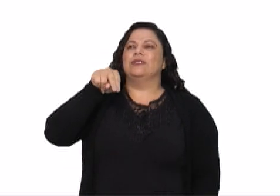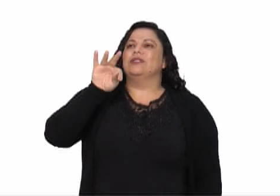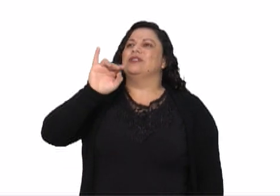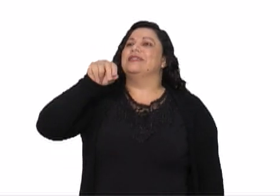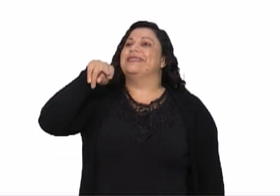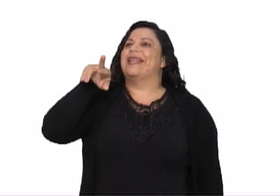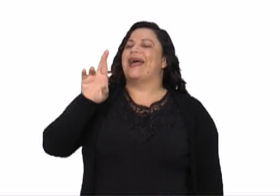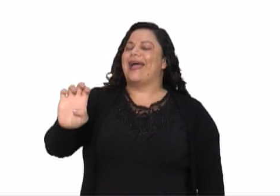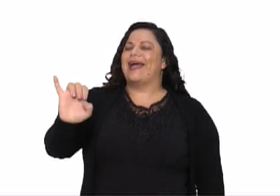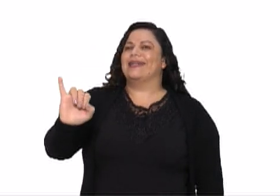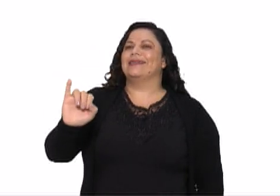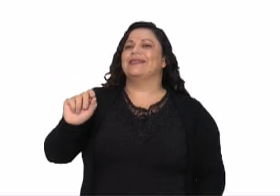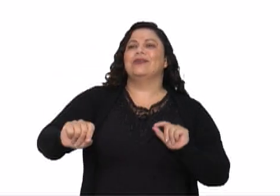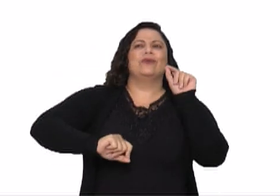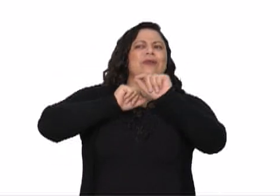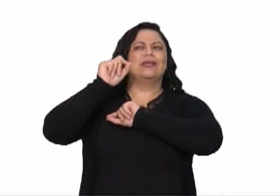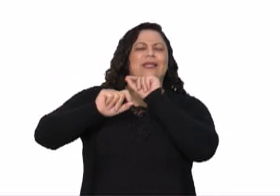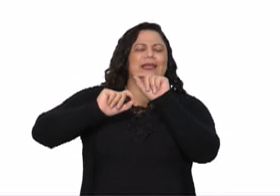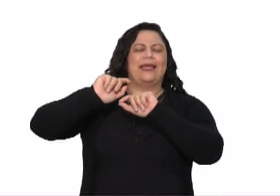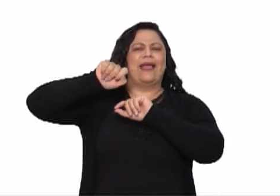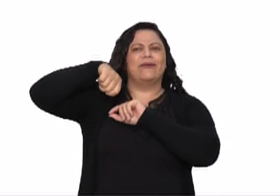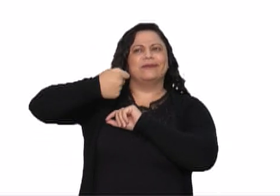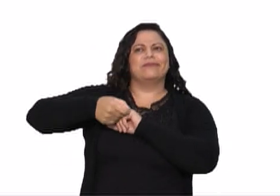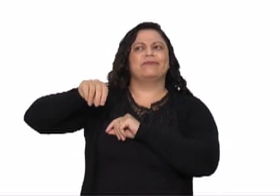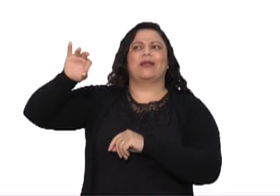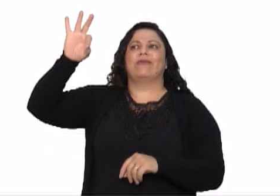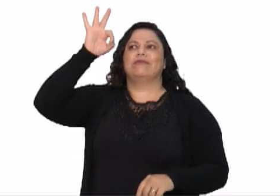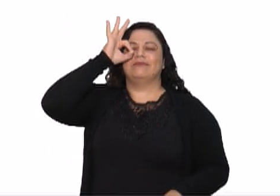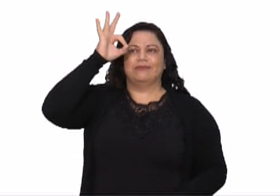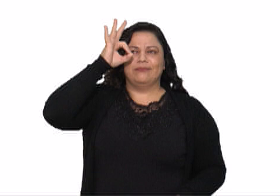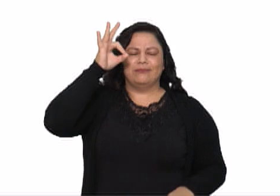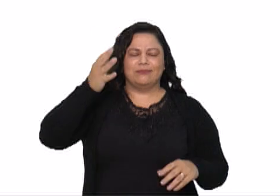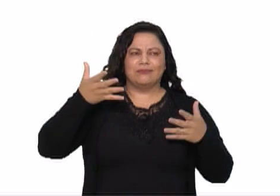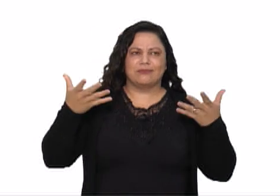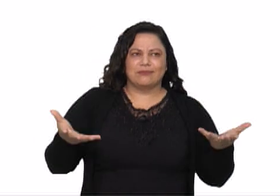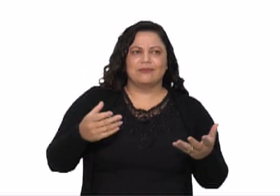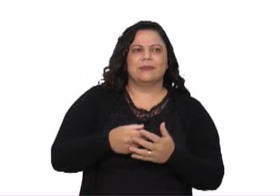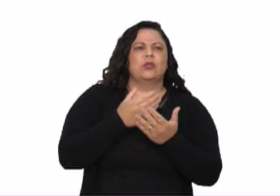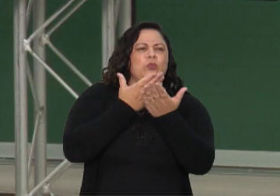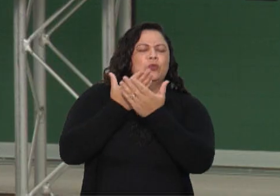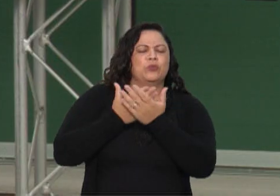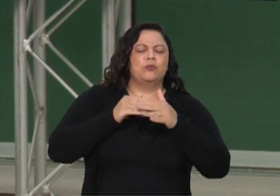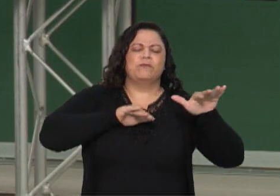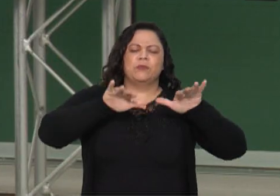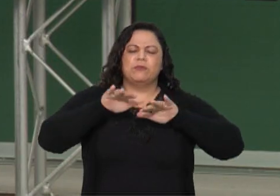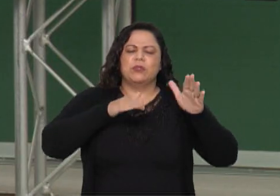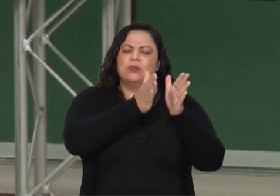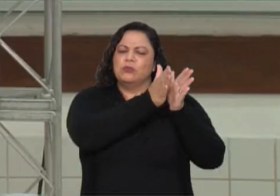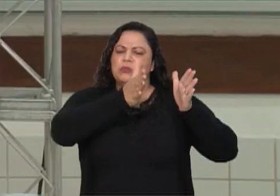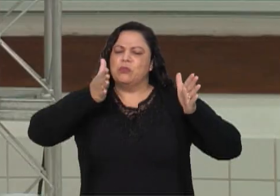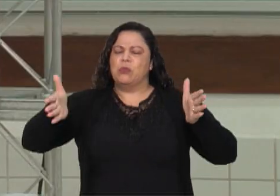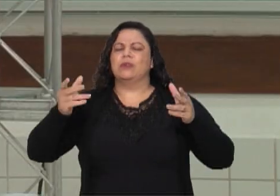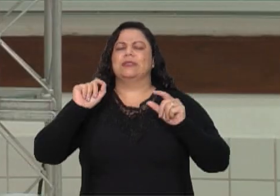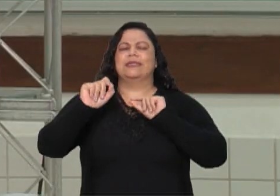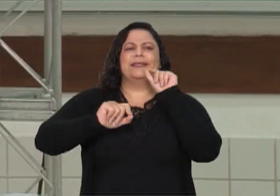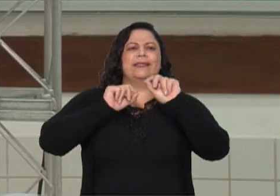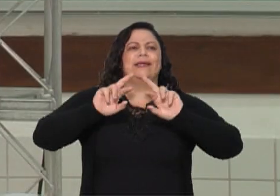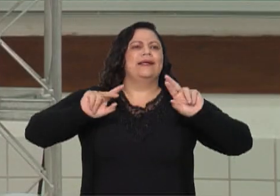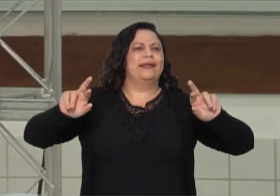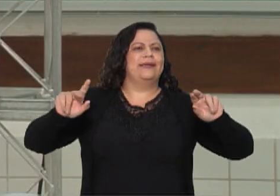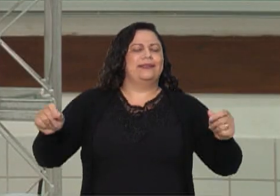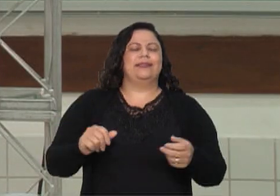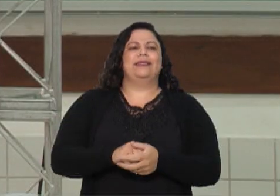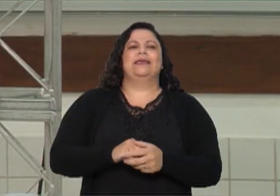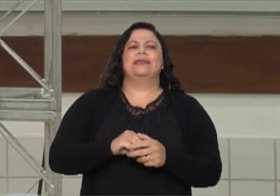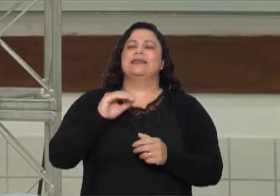relação entre o movimento modernista brasileiro e as obras de Cândido Portinari. Então vamos falar sobre mais